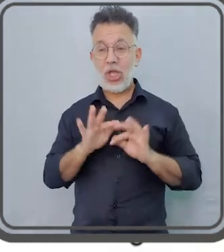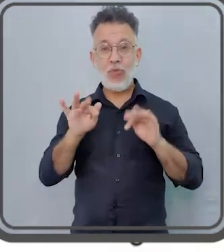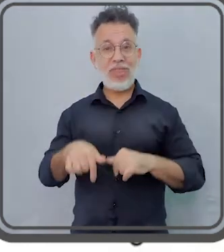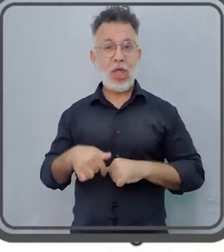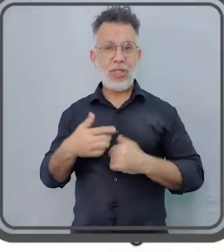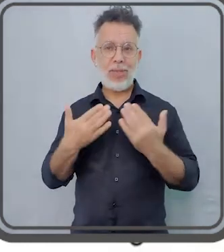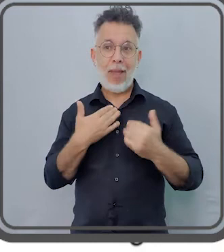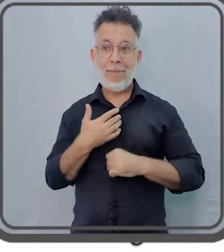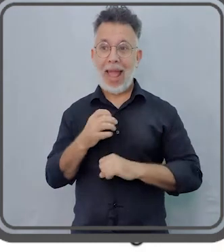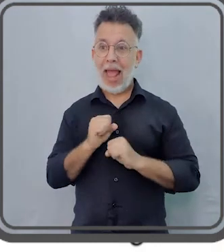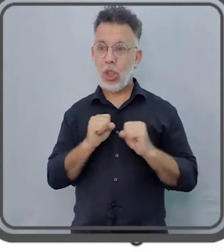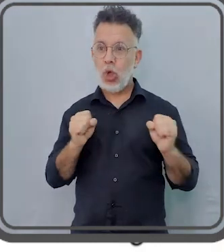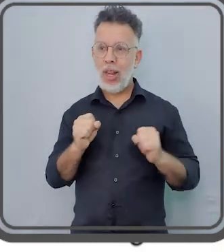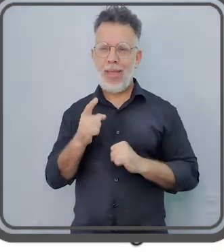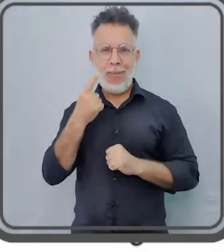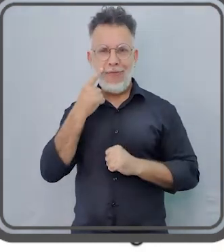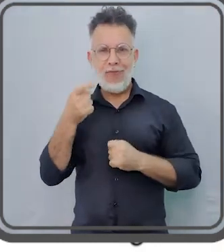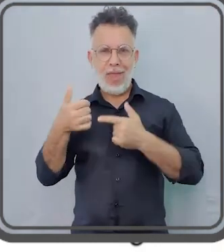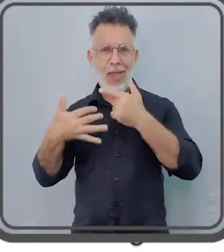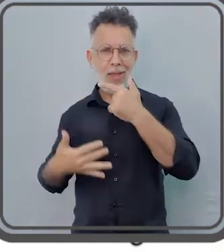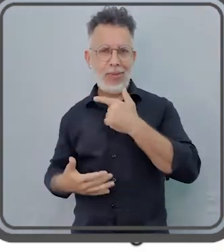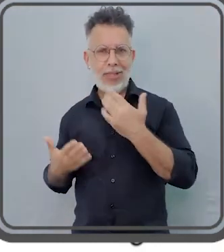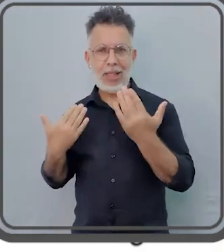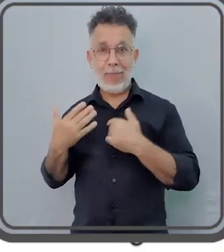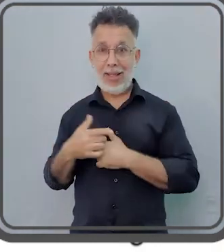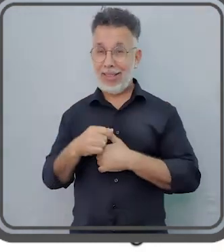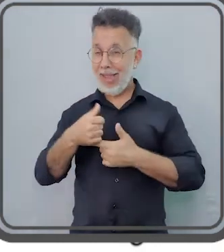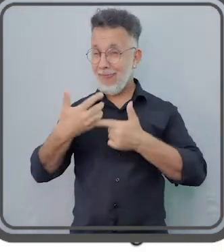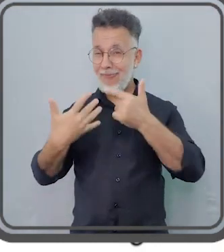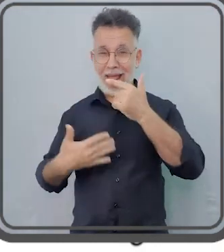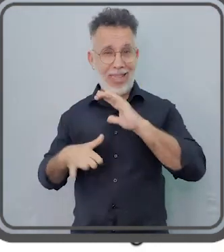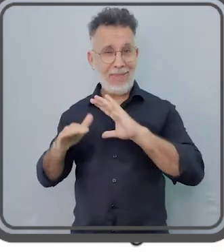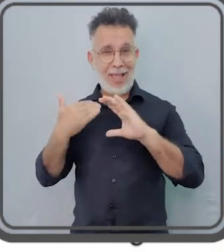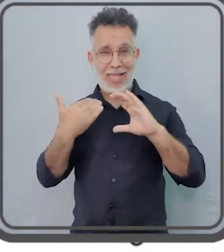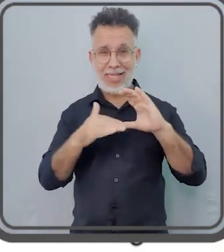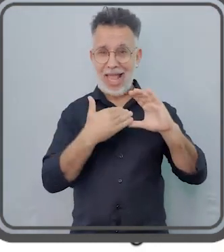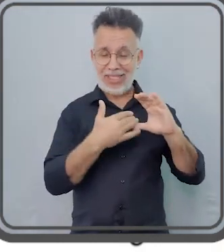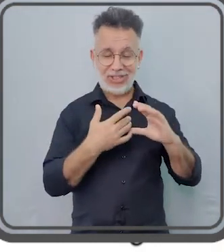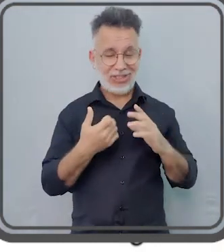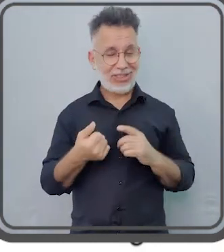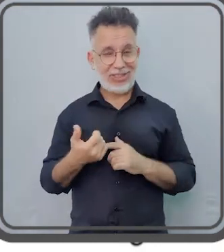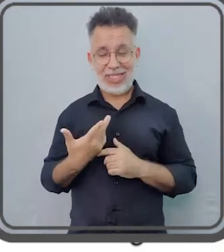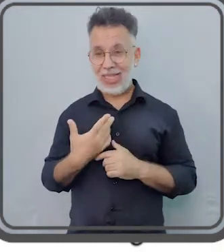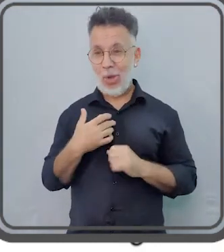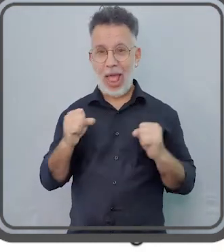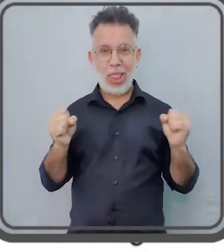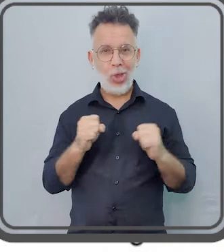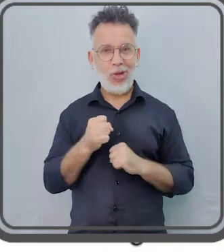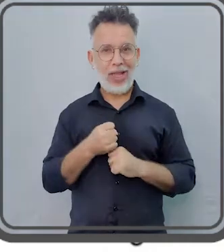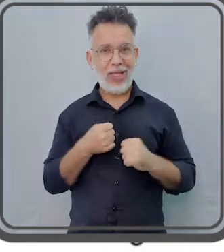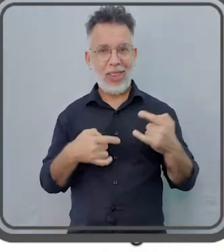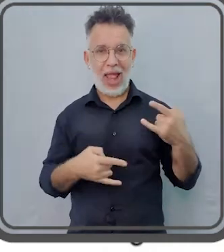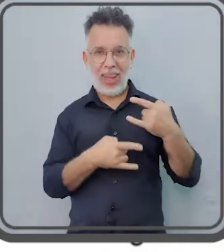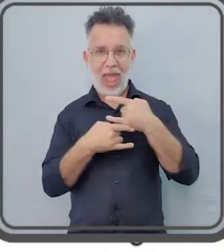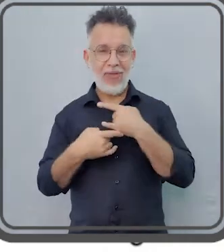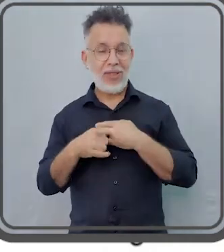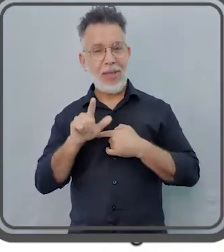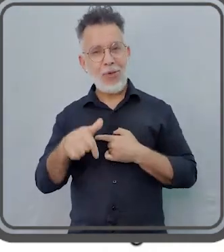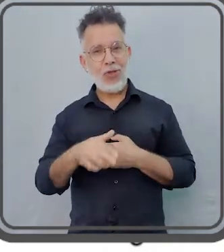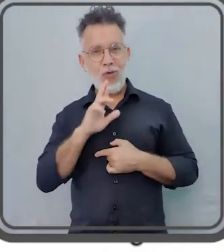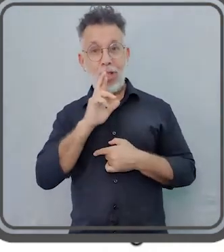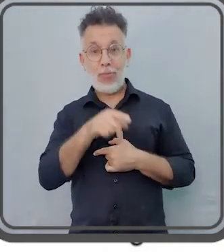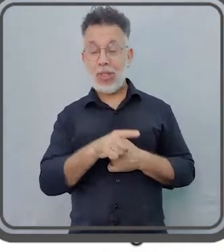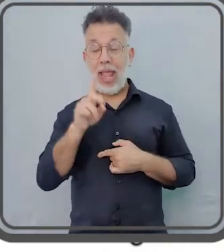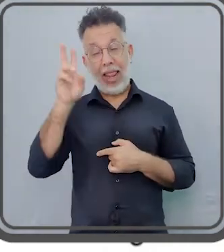algum recado da nossa equipe de produção, mas eu vi várias mensagens de várias pessoas falando que estão adorando a live. Depois vou ler responder. Lembro que essa live fica